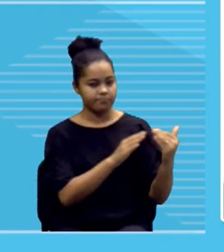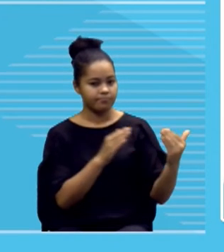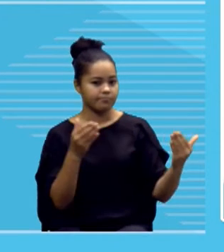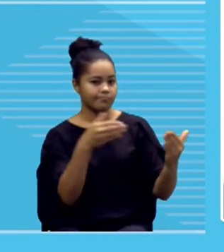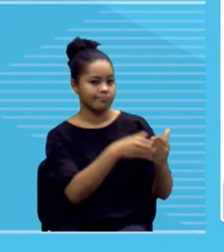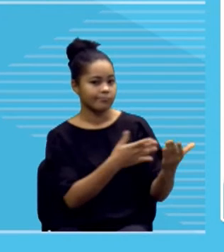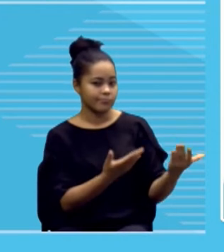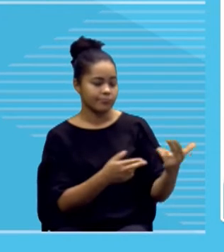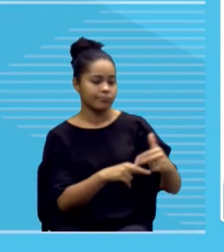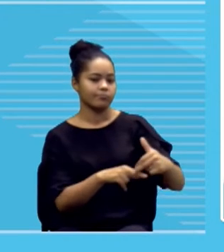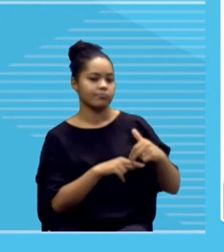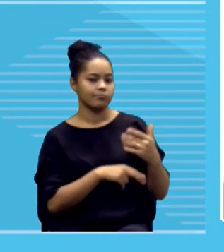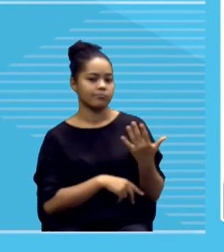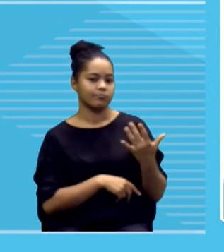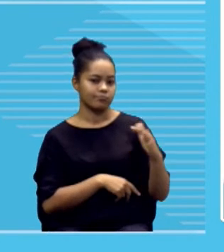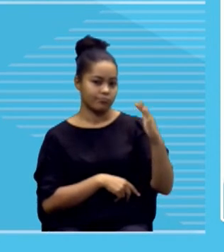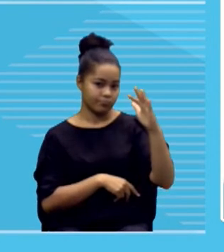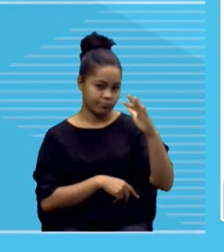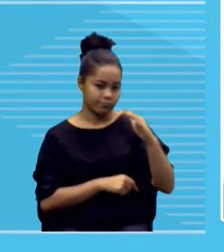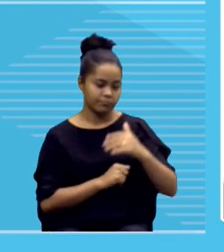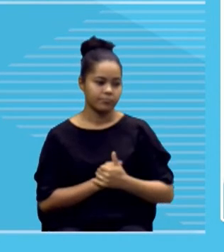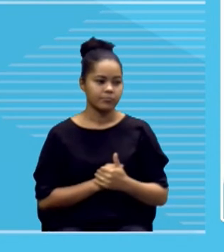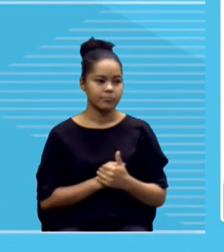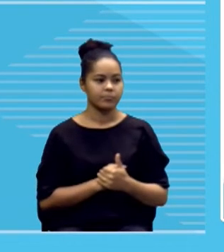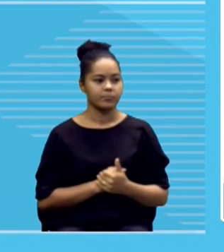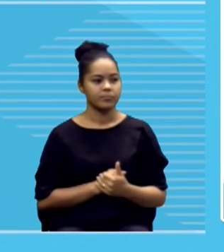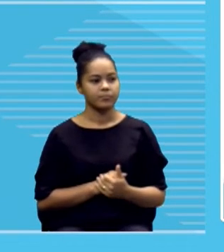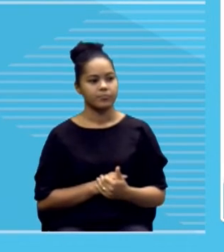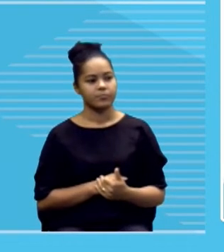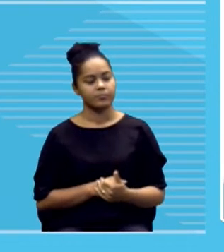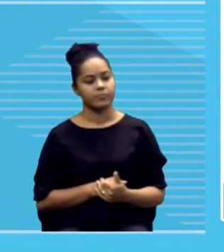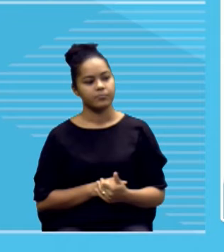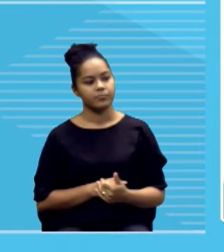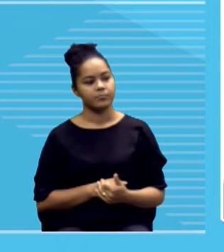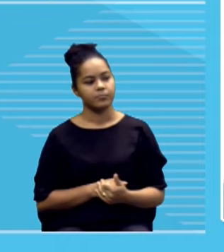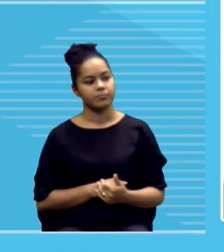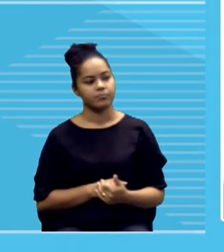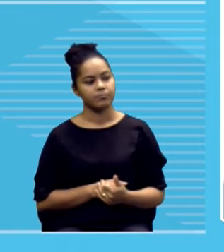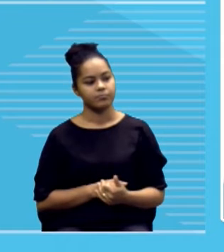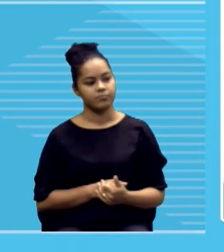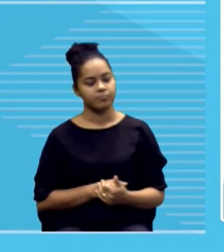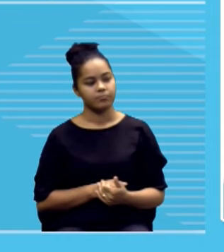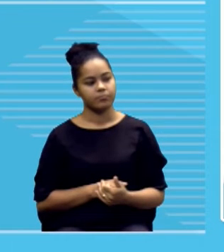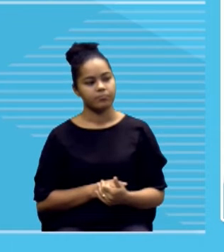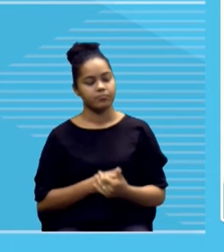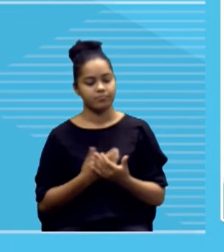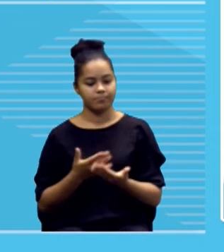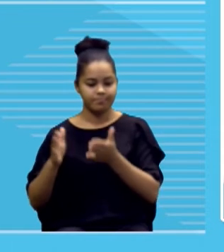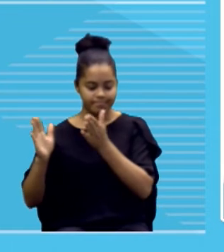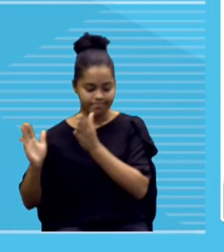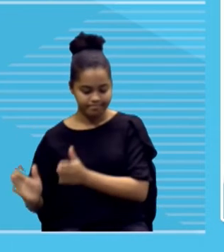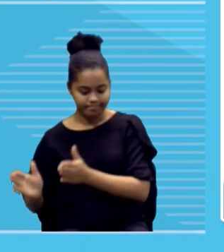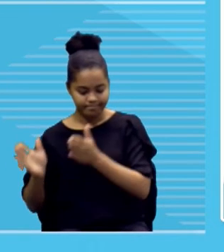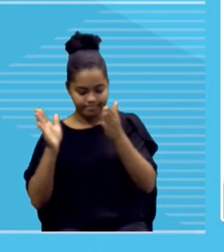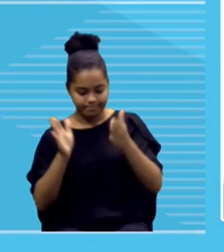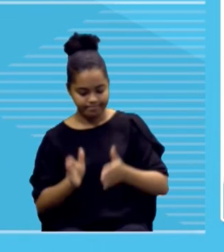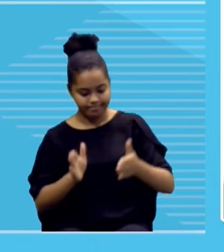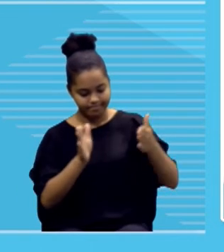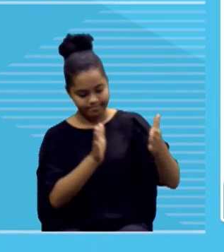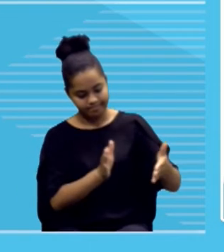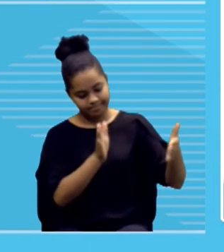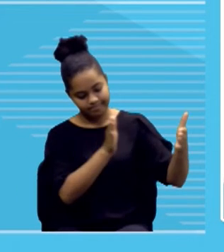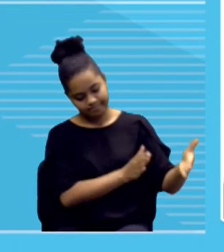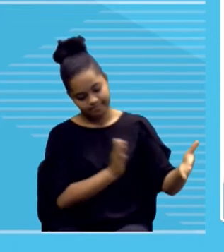geradoras, linhas de transmissão, canais de distribuição e consumidores finais de energia elétrica. Então, são várias partes até você chegar onde você